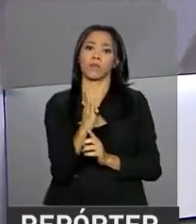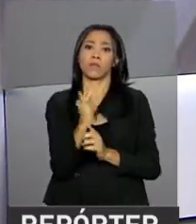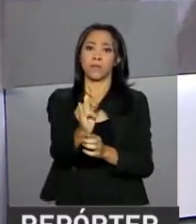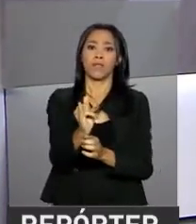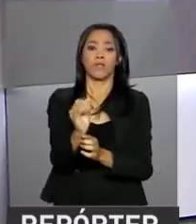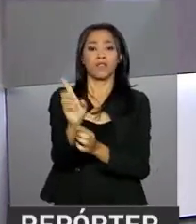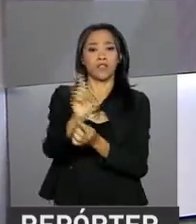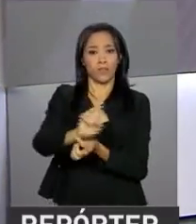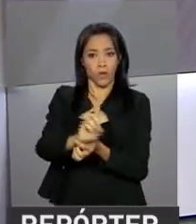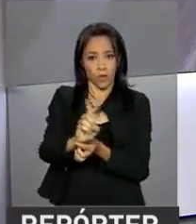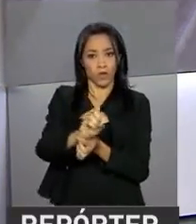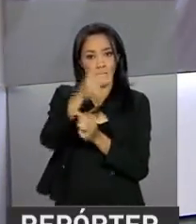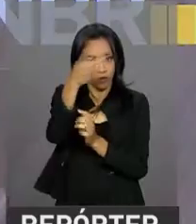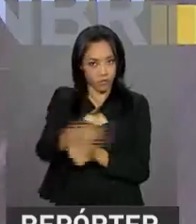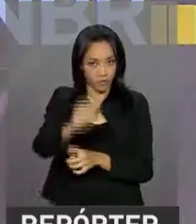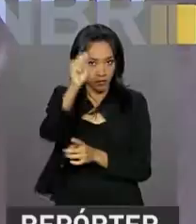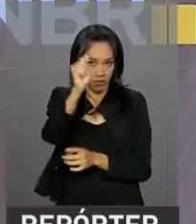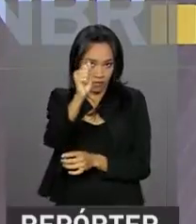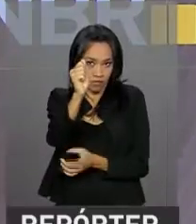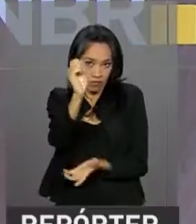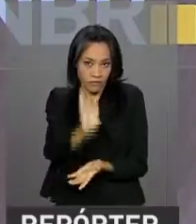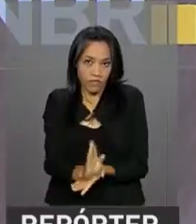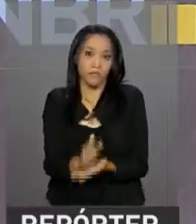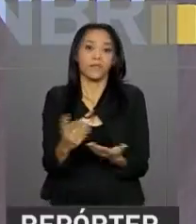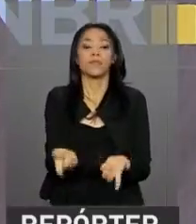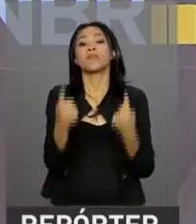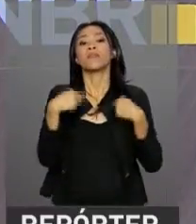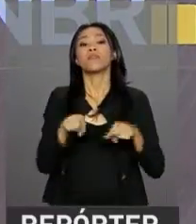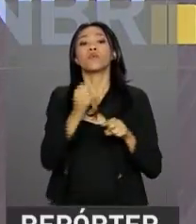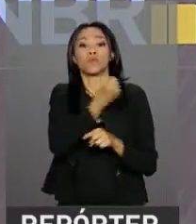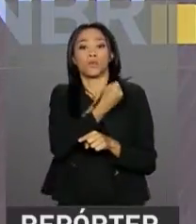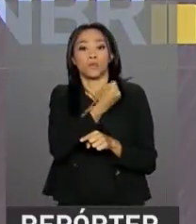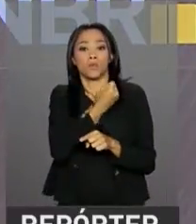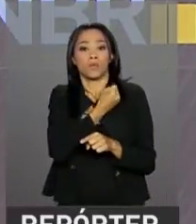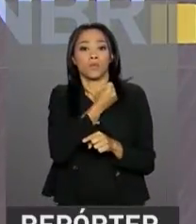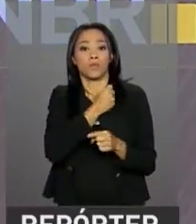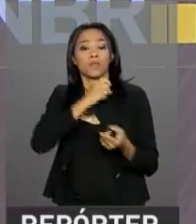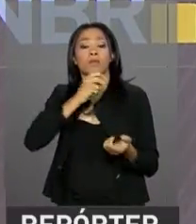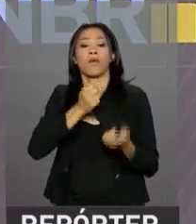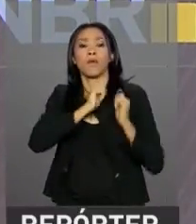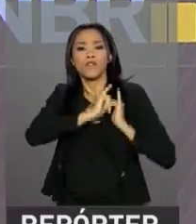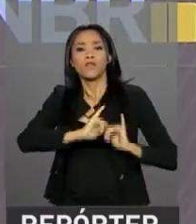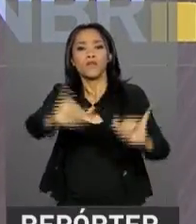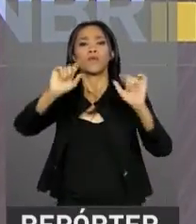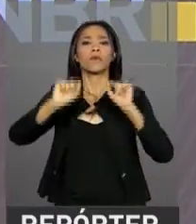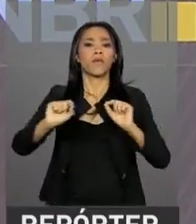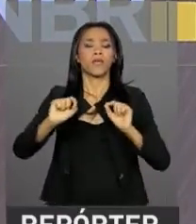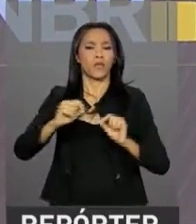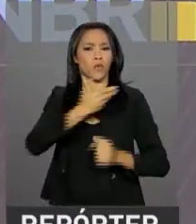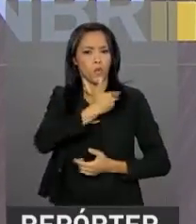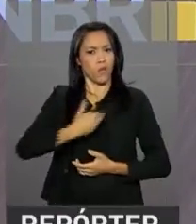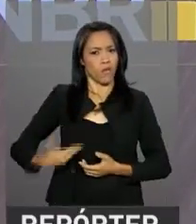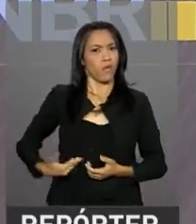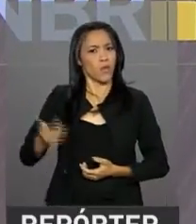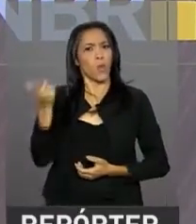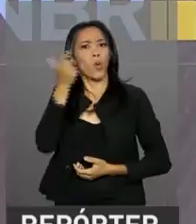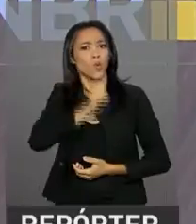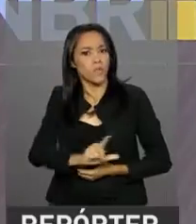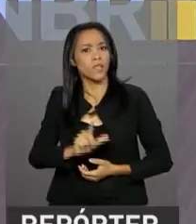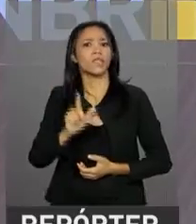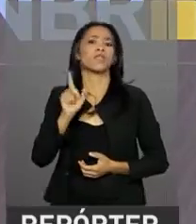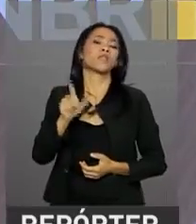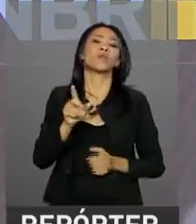para o país os números mostram ainda que o governo superou rapidamente os problemas com as exportações